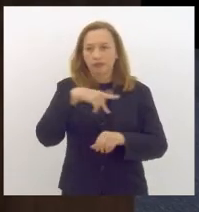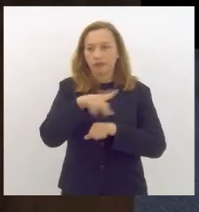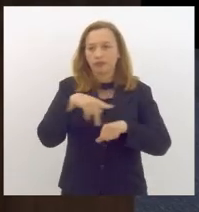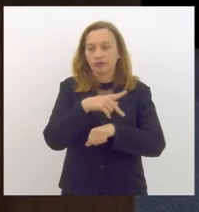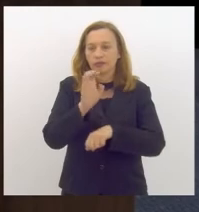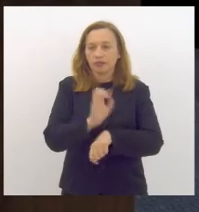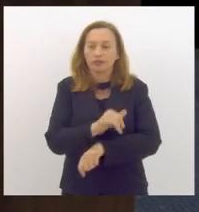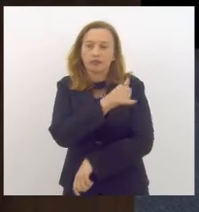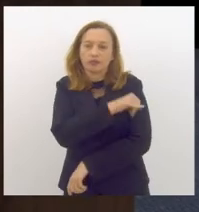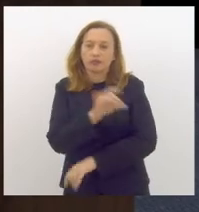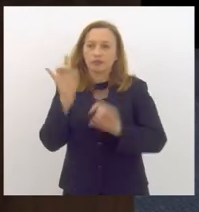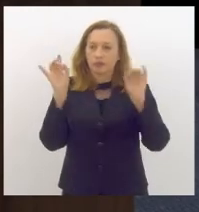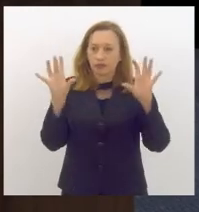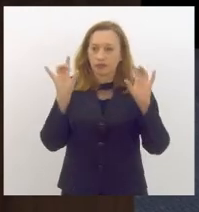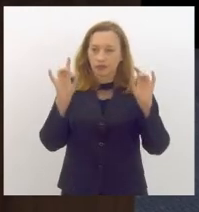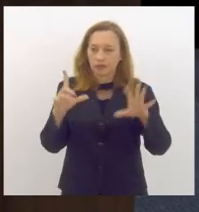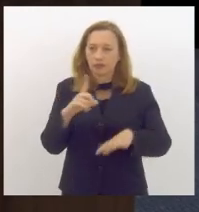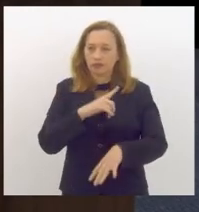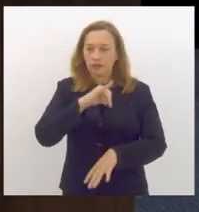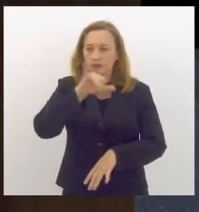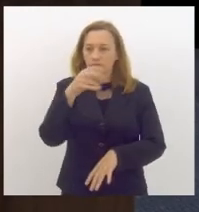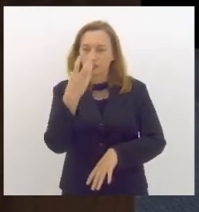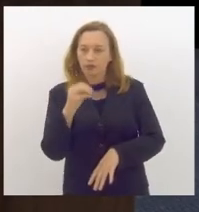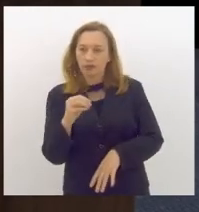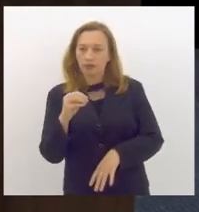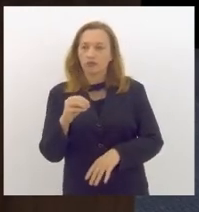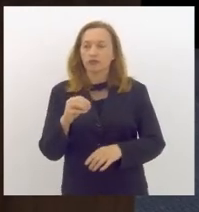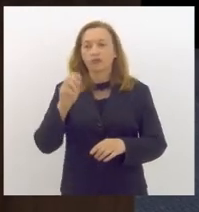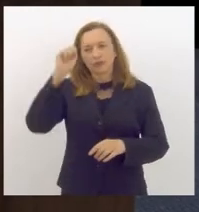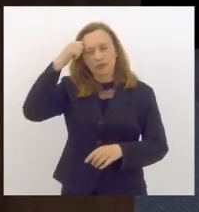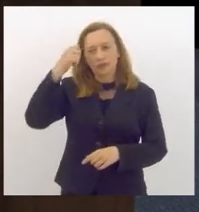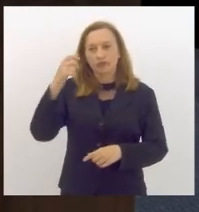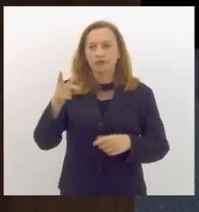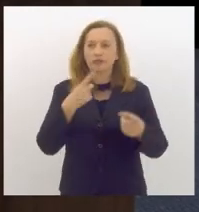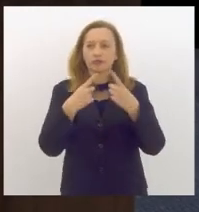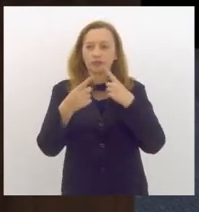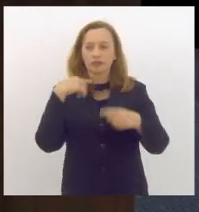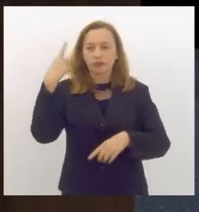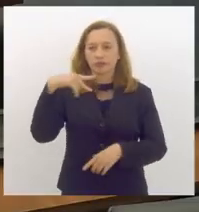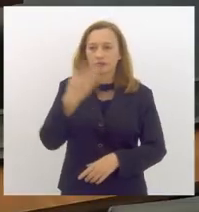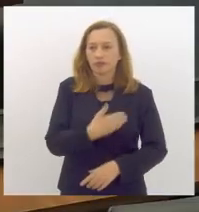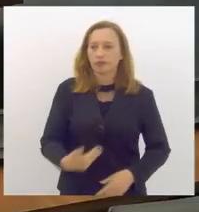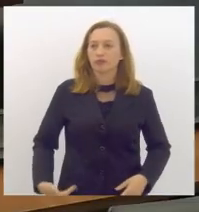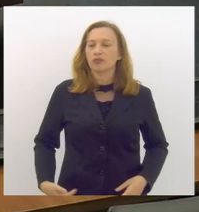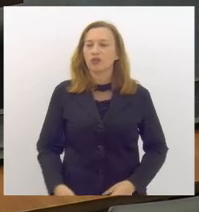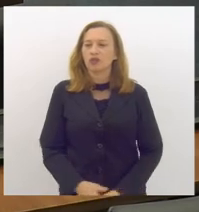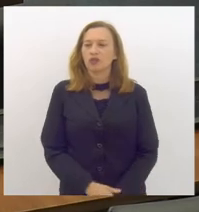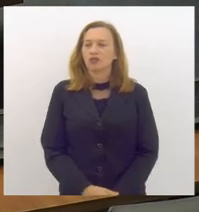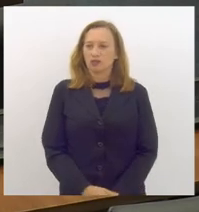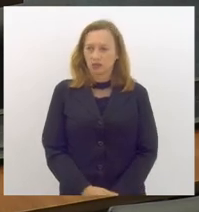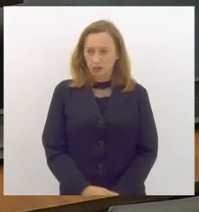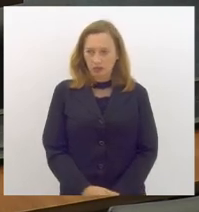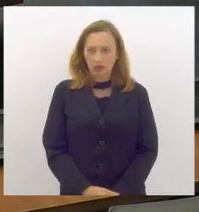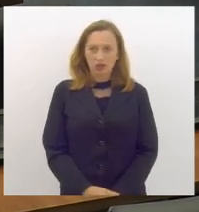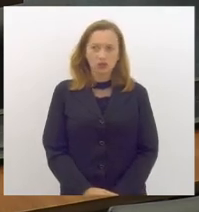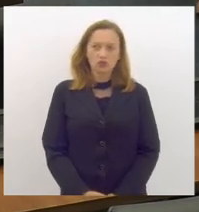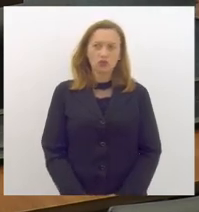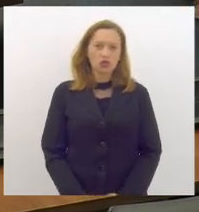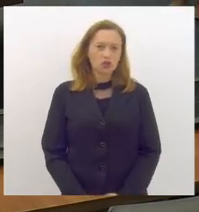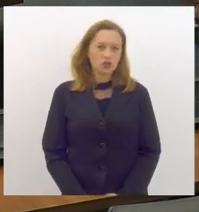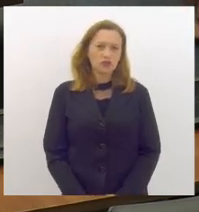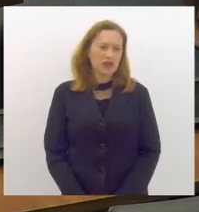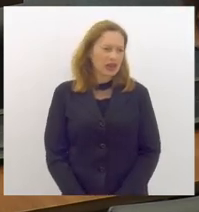do Rio de Janeiro, que agora teremos o Júlio das Pretas para discutir políticas públicas. Obrigada, senhor presidente. Obrigado, deputada